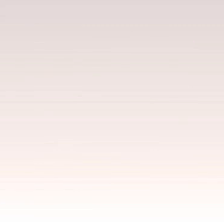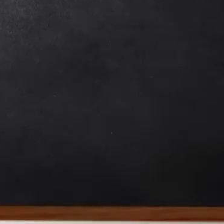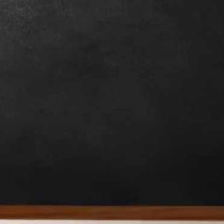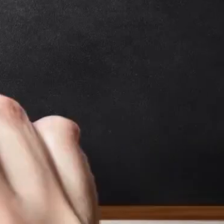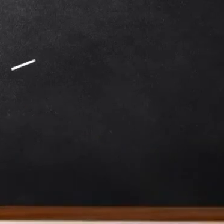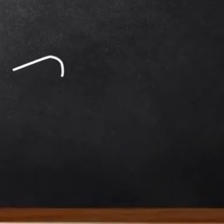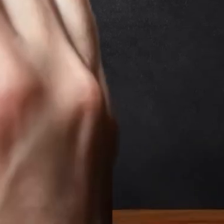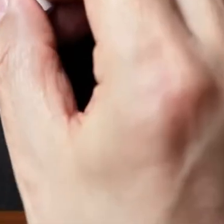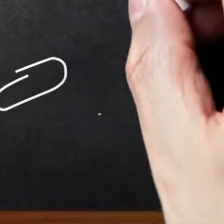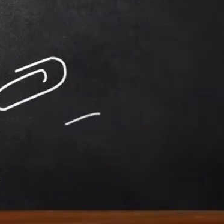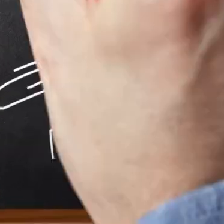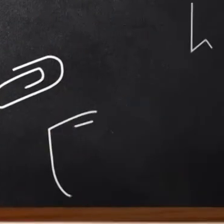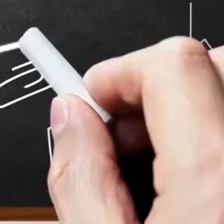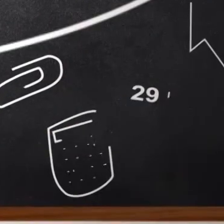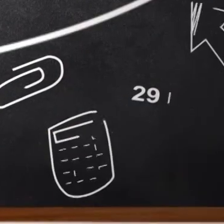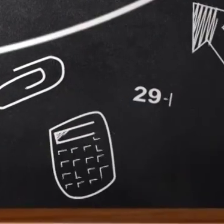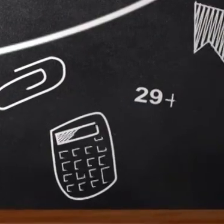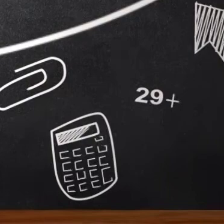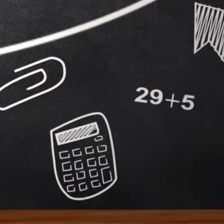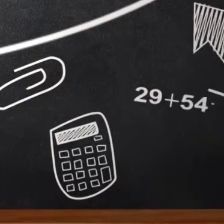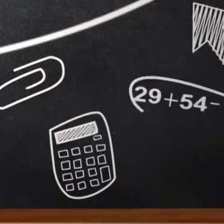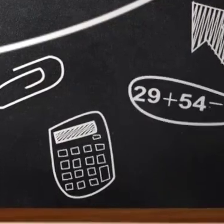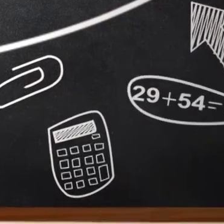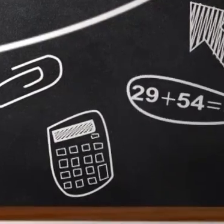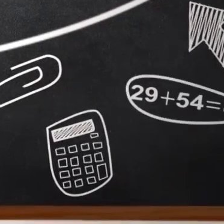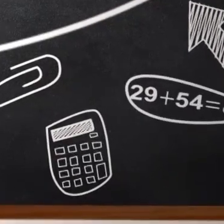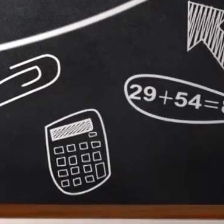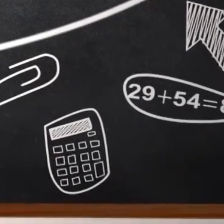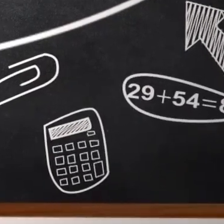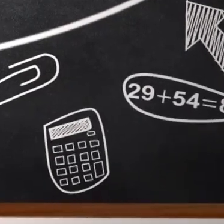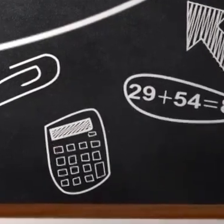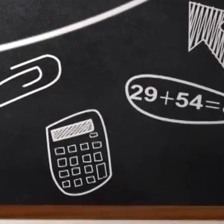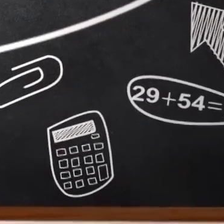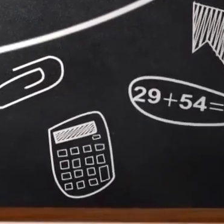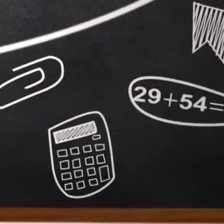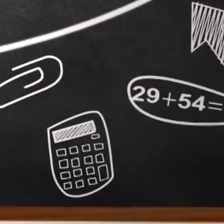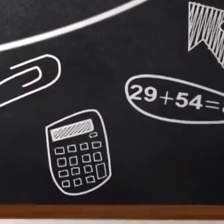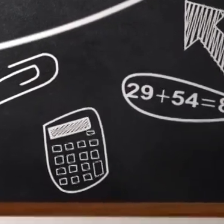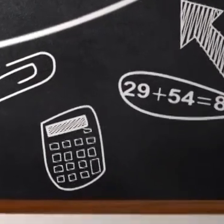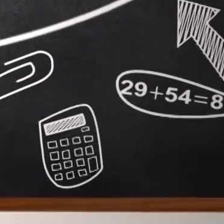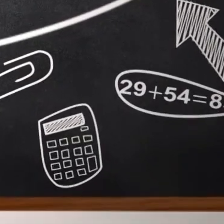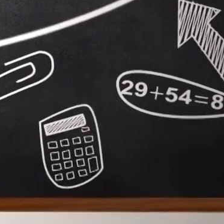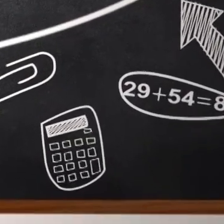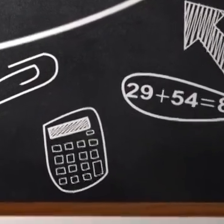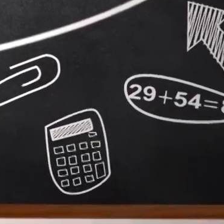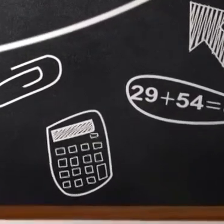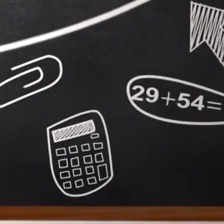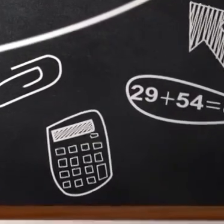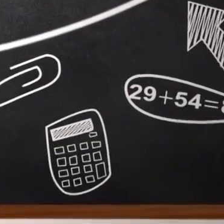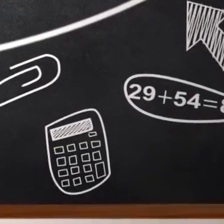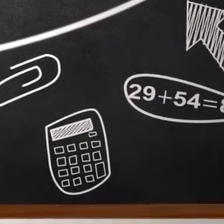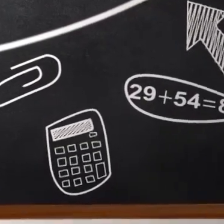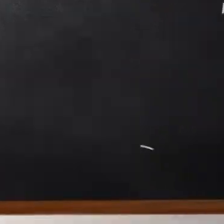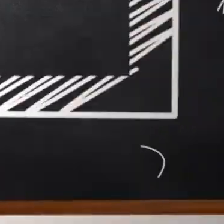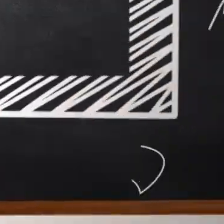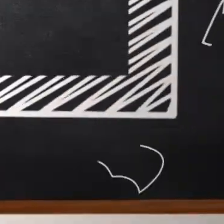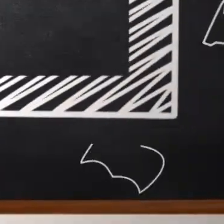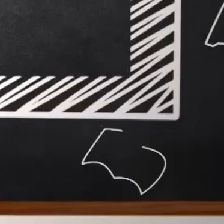E aí E aí E aí